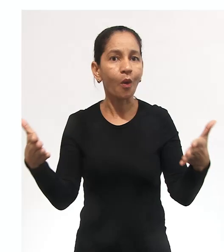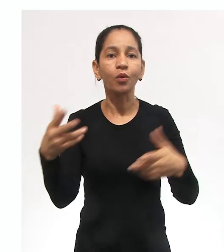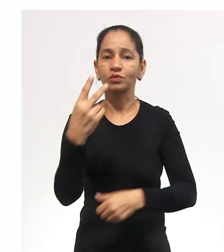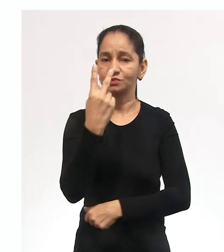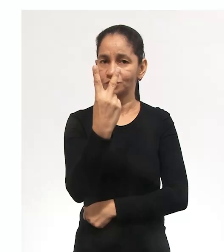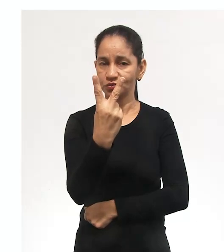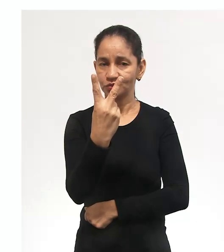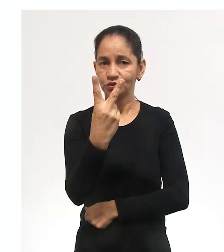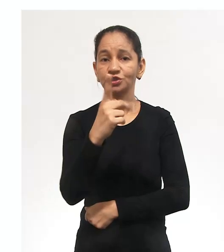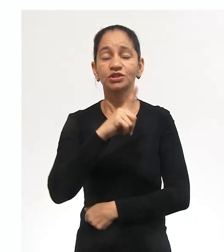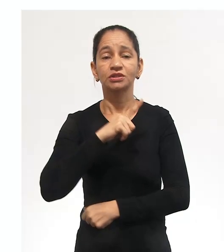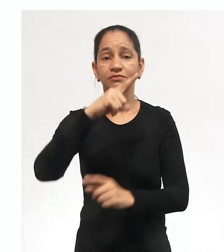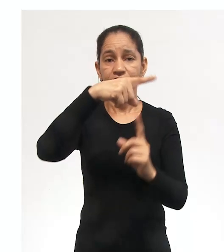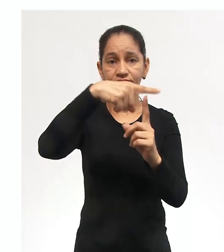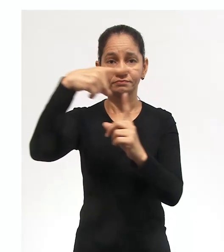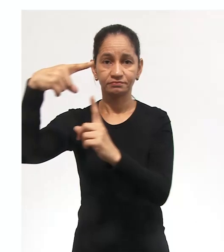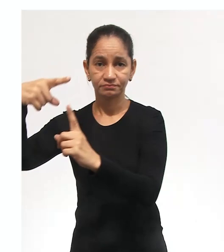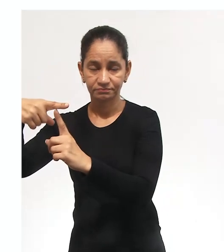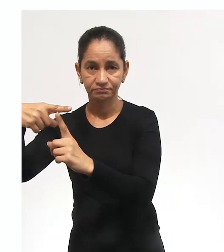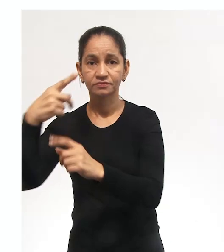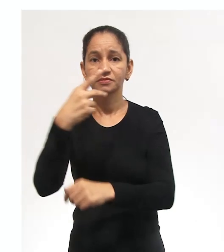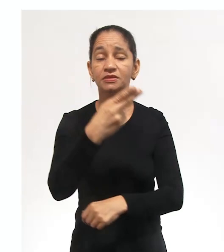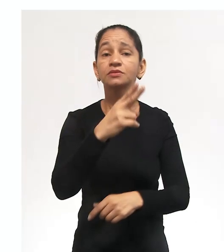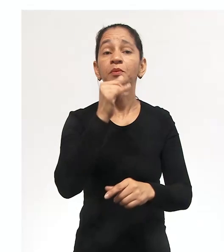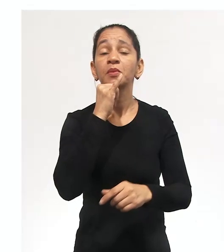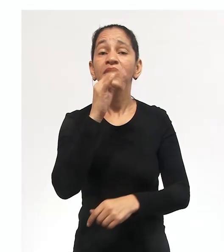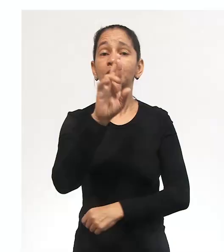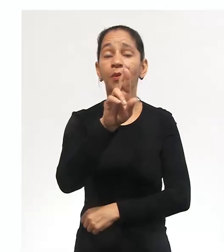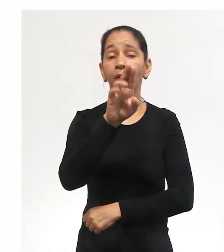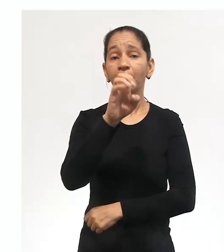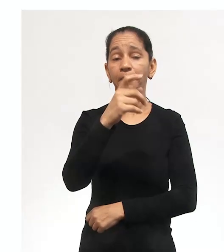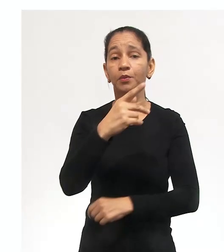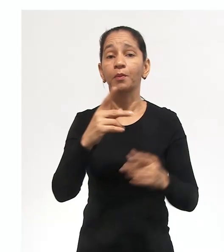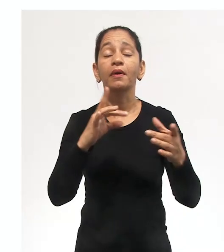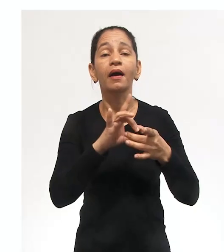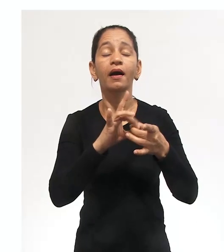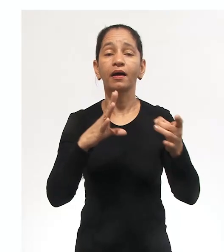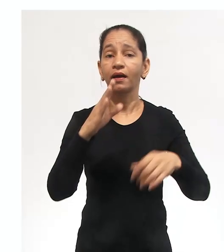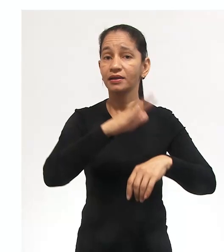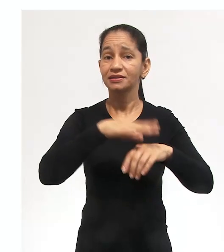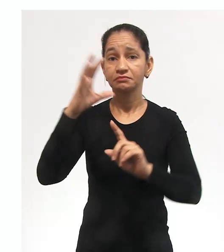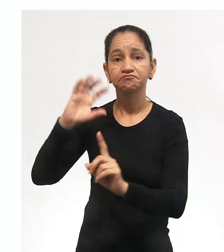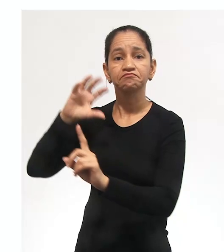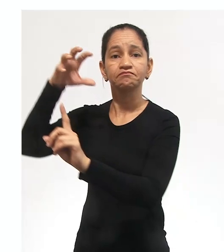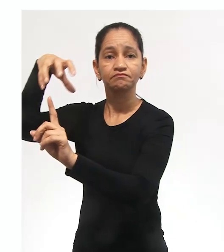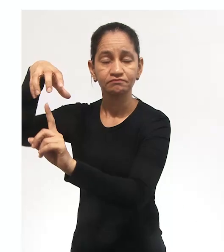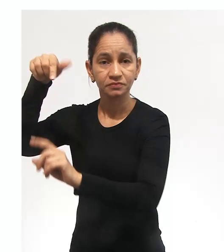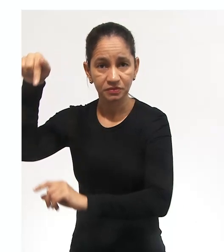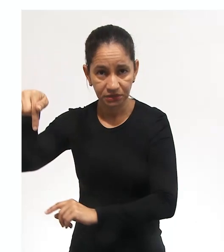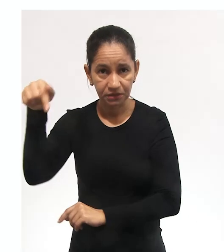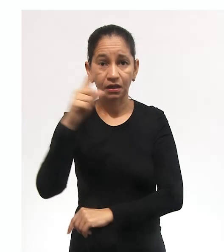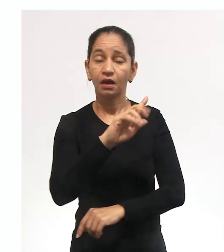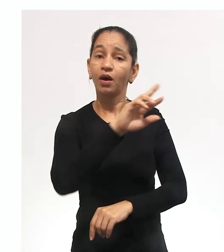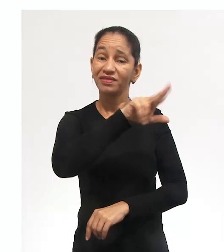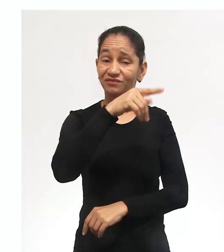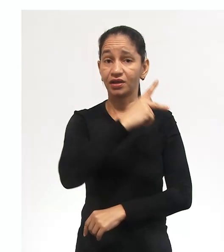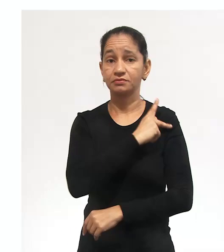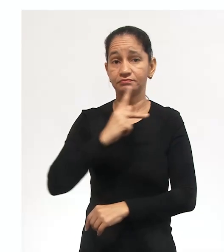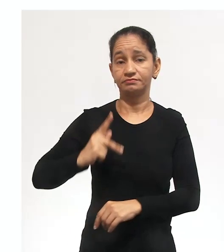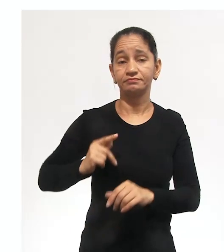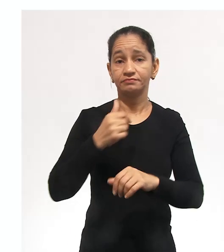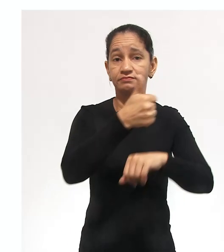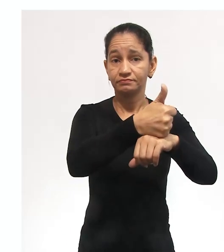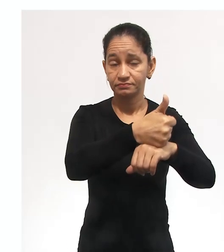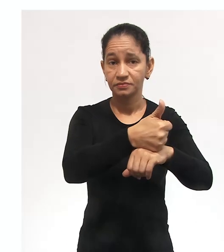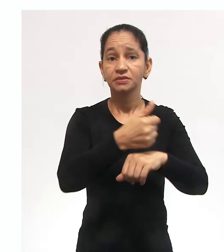2 formas. Né? Nós podemos ter uma representação de república ou monarquia. Você vê que eu coloquei em negrito aí, entre parênteses, Constituição